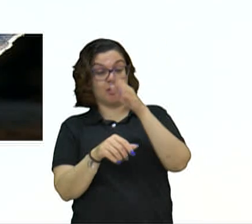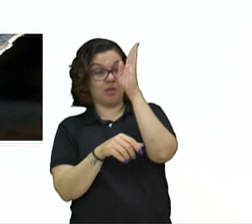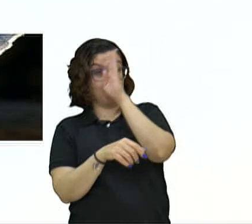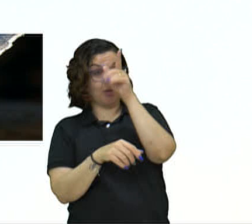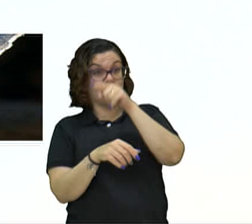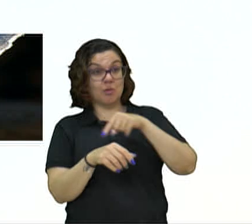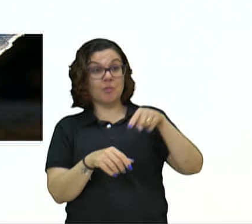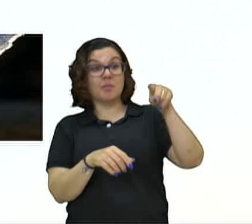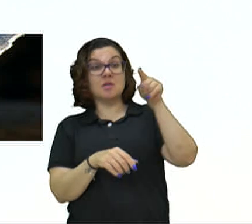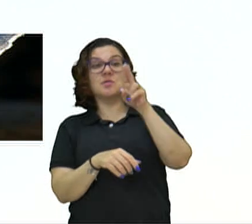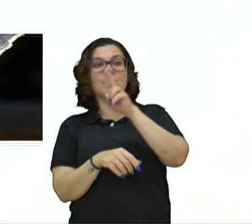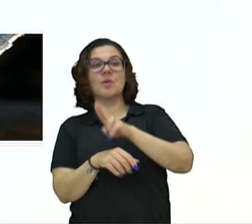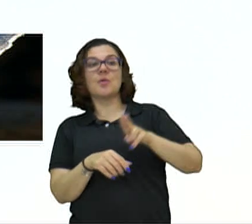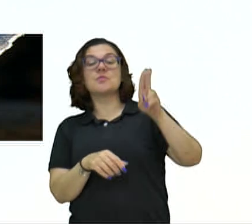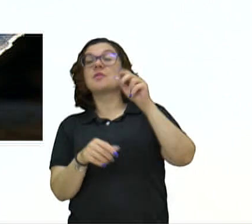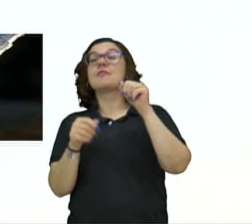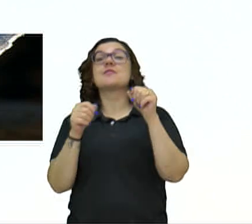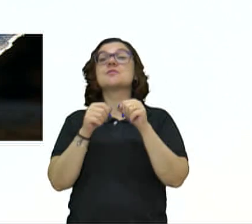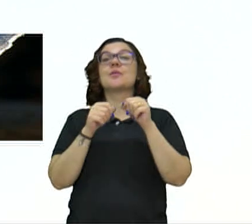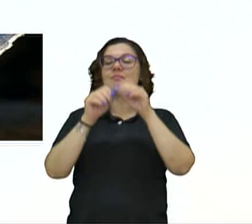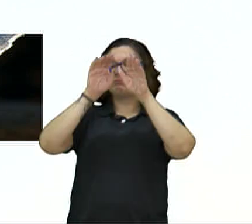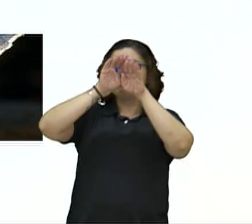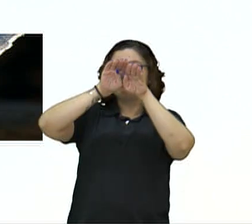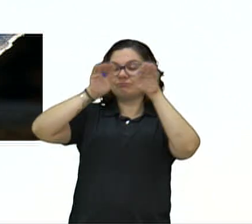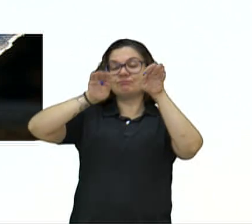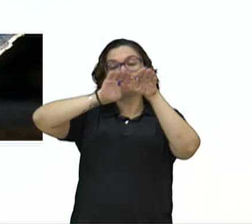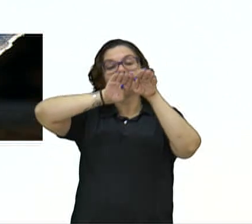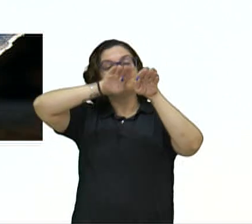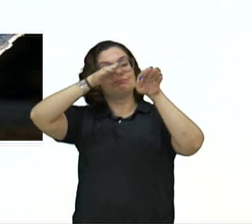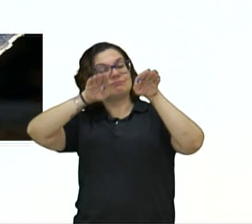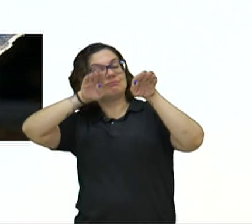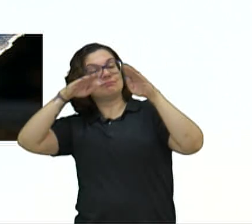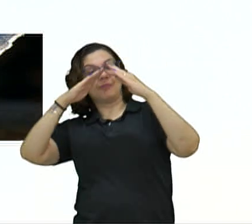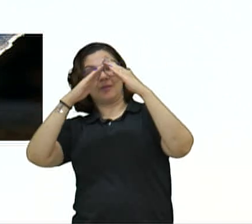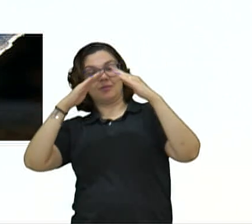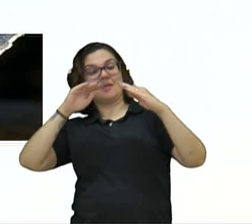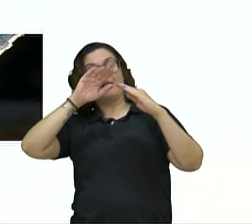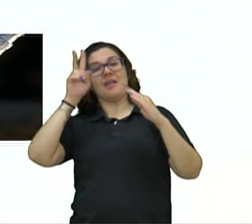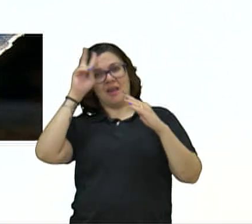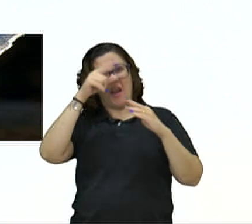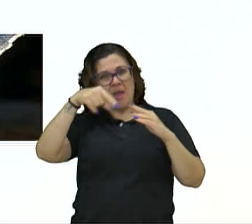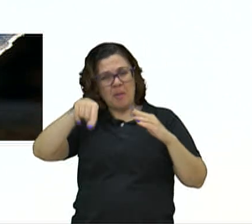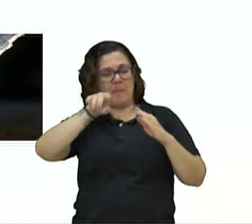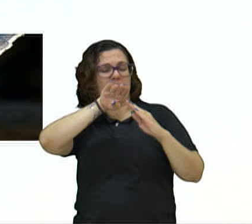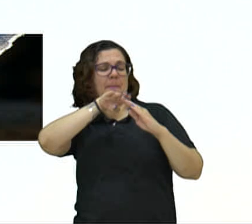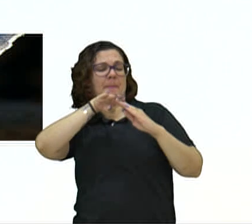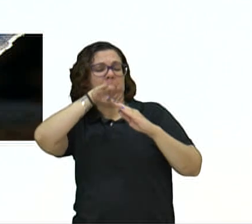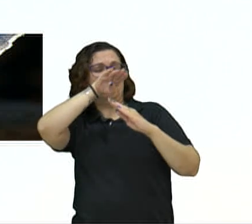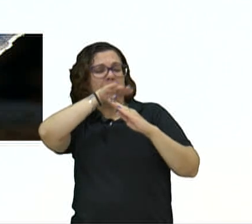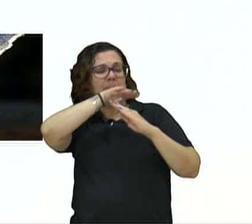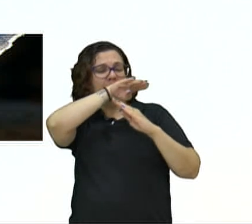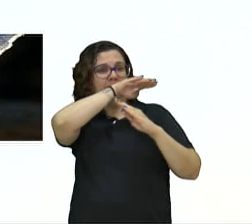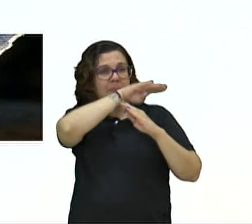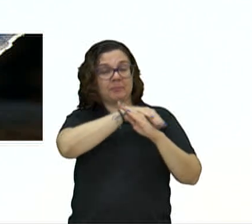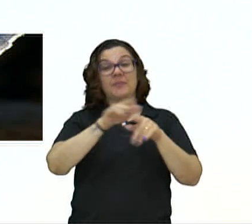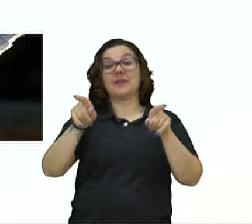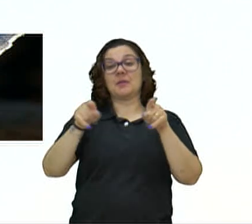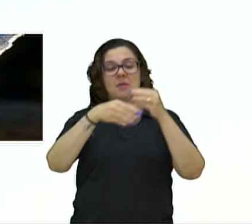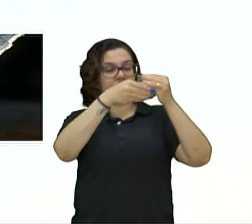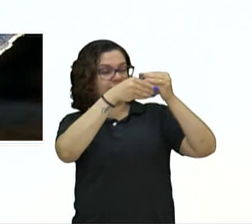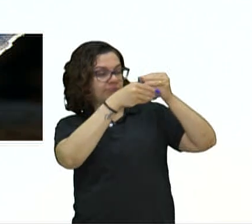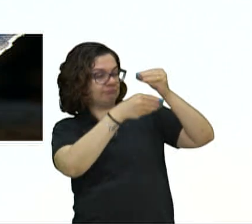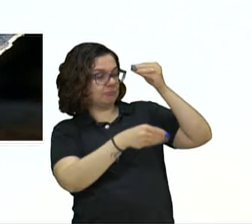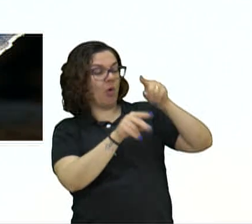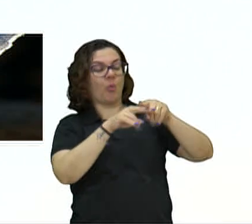aqui no brasil ele era utilizado na fabricação de telhas onduladas lembra daquelas telhas onduladas tal chapas de